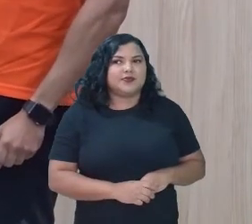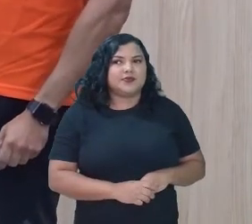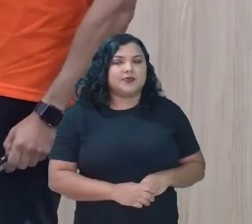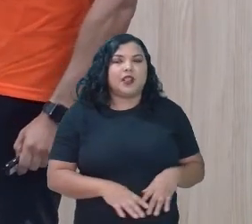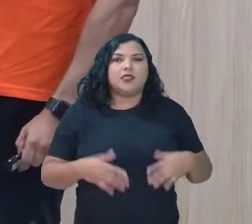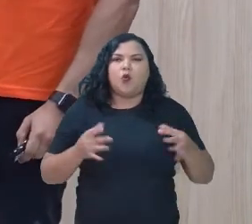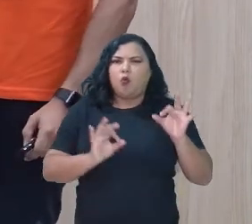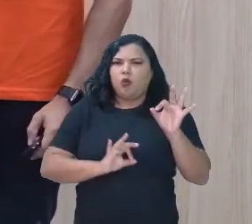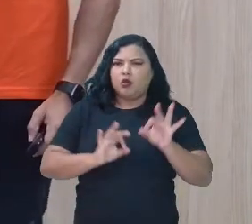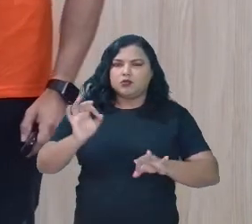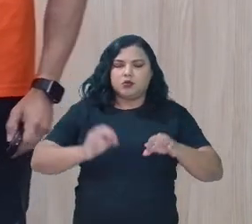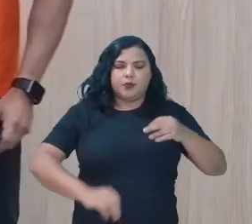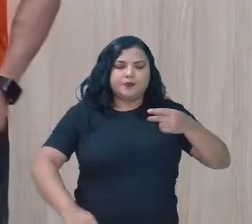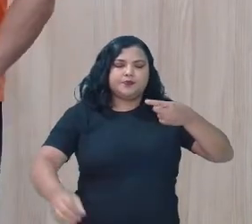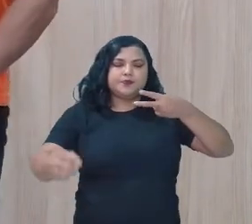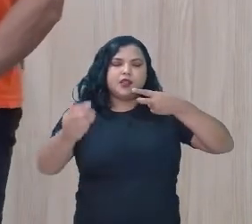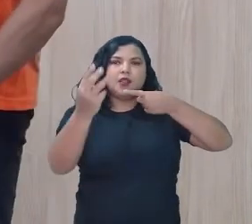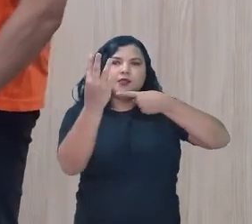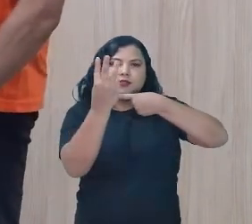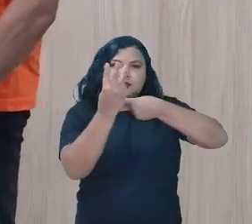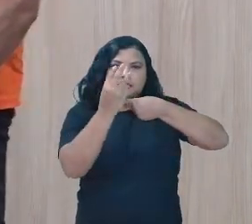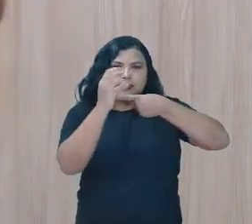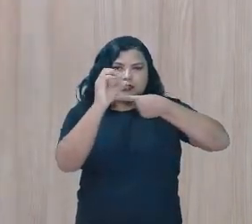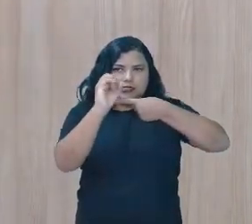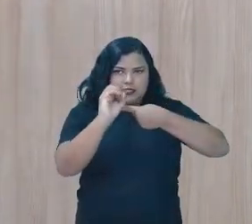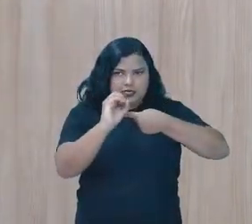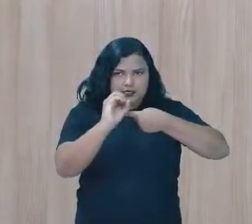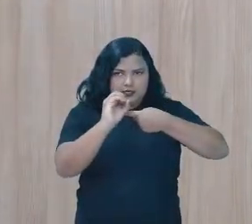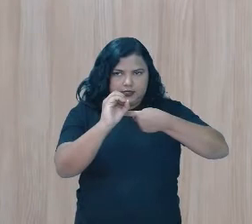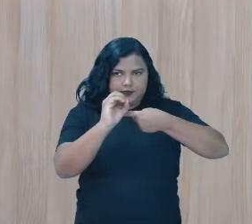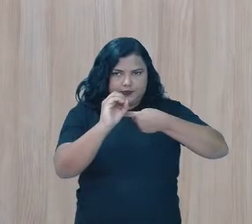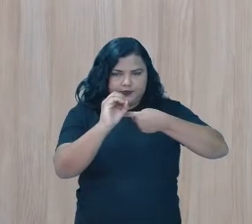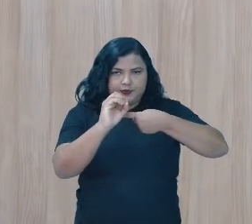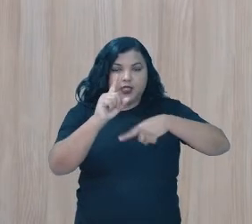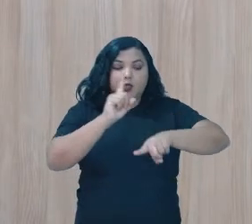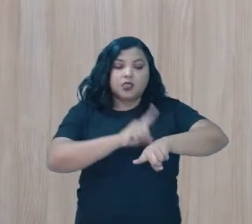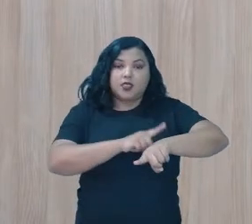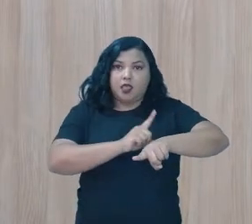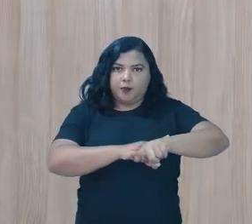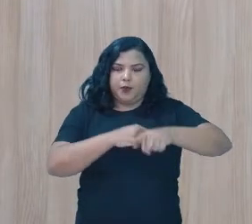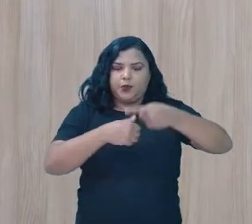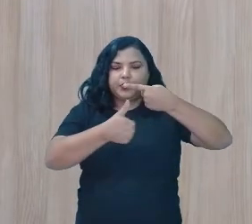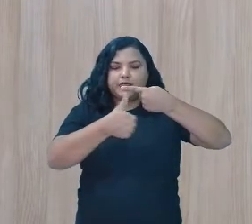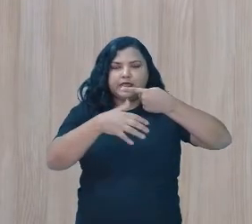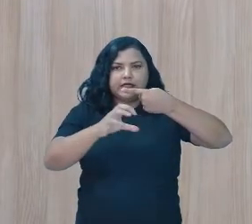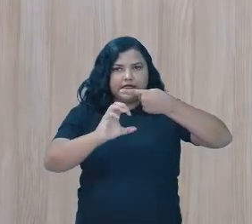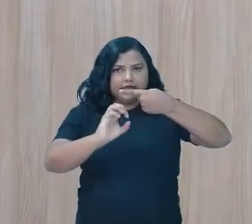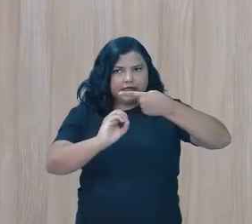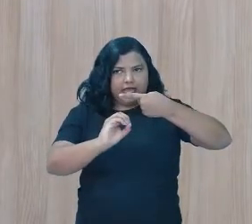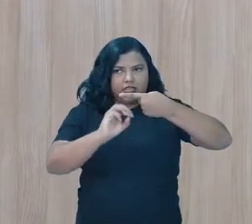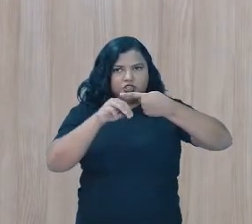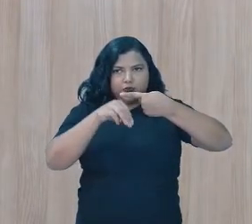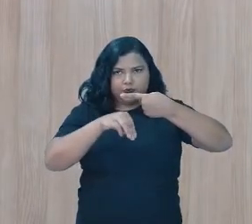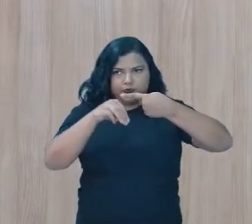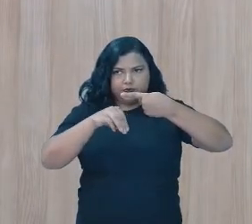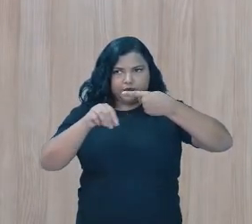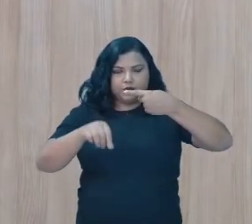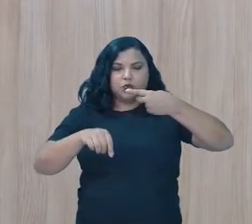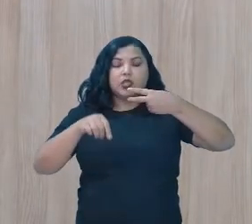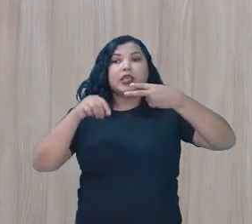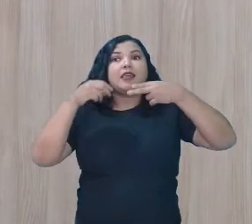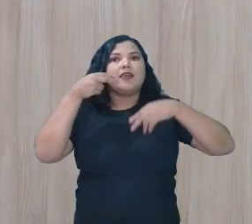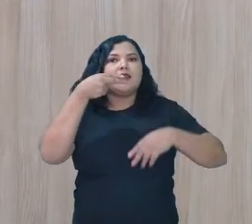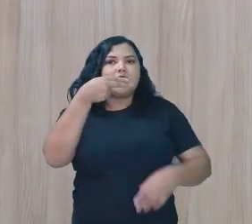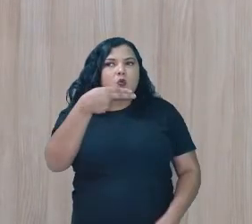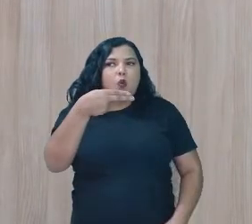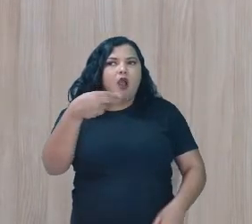Então, montando aí a proporção, eu tenho aqui, ó, escrevendo em forma de razão, 30 está para 10, assim